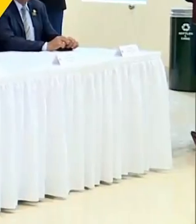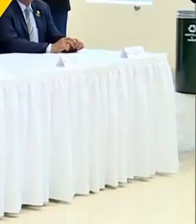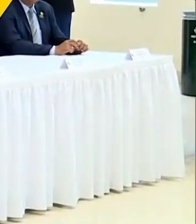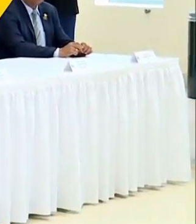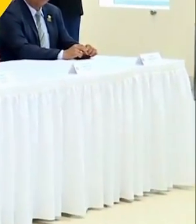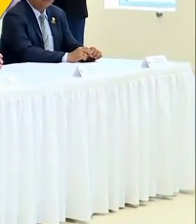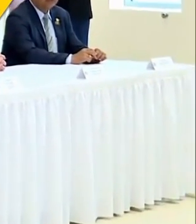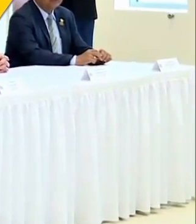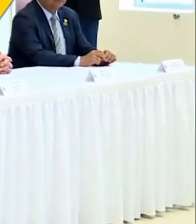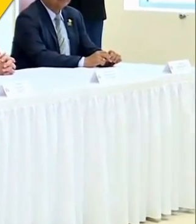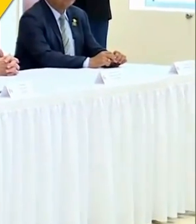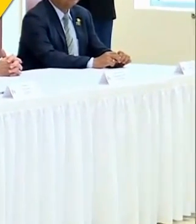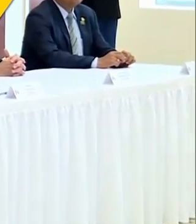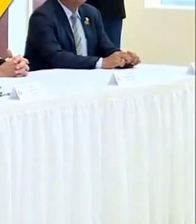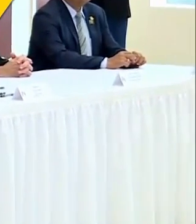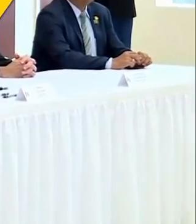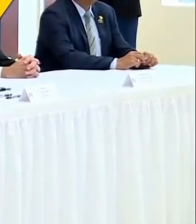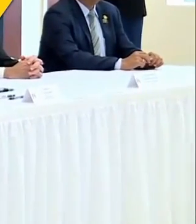Tchau,